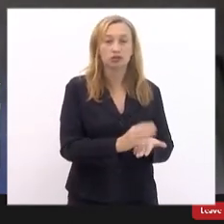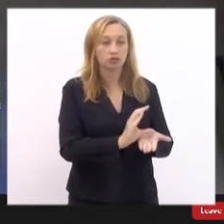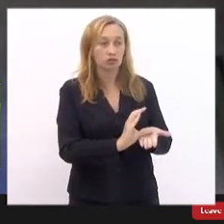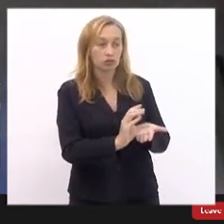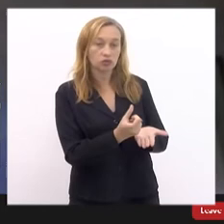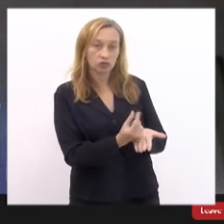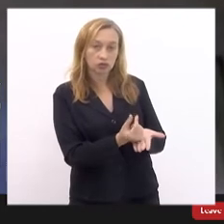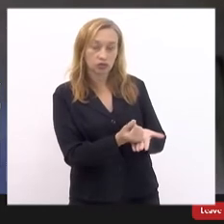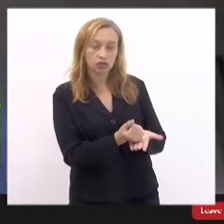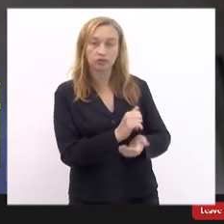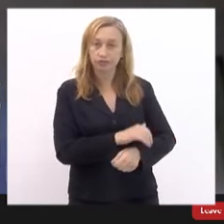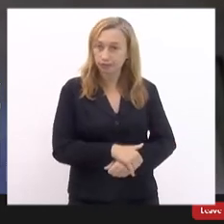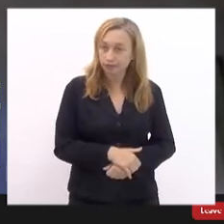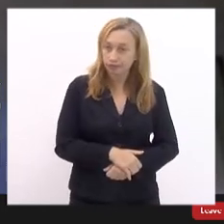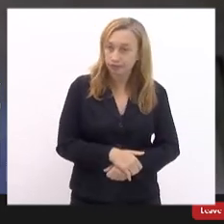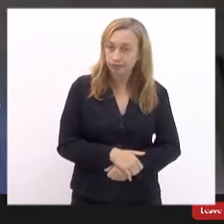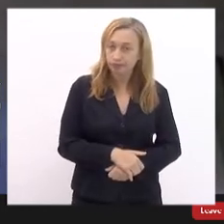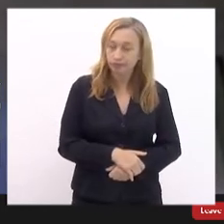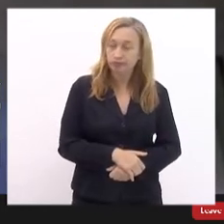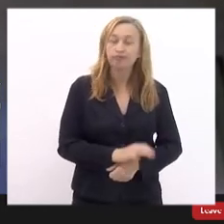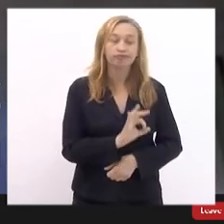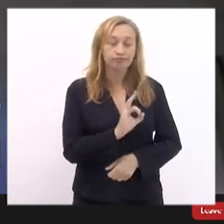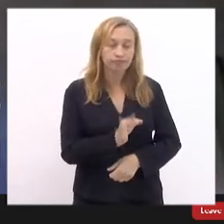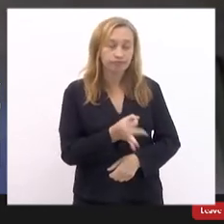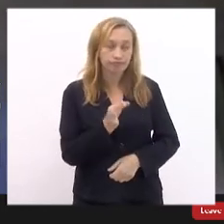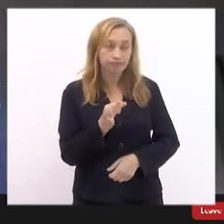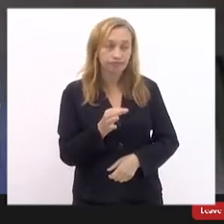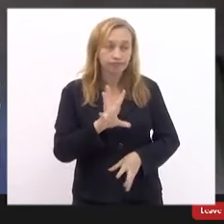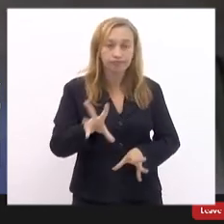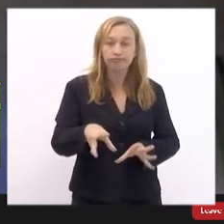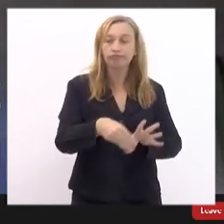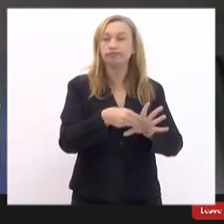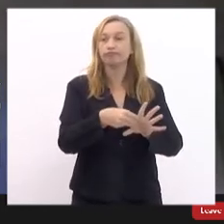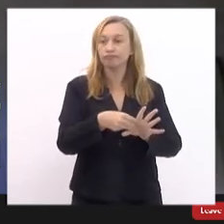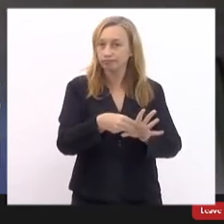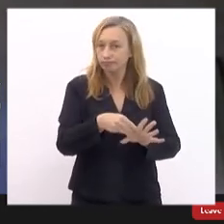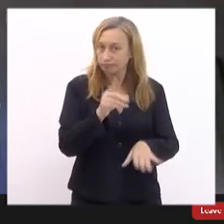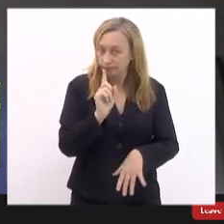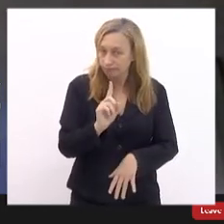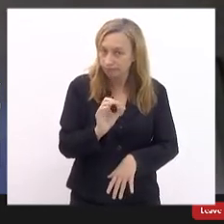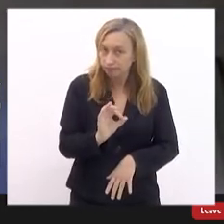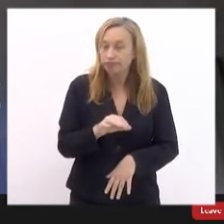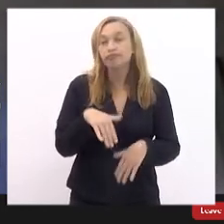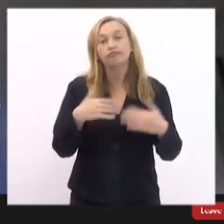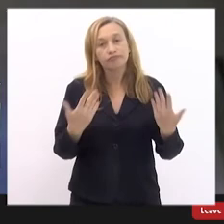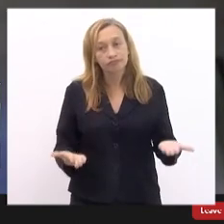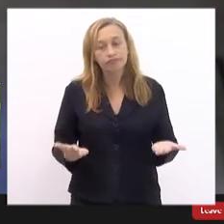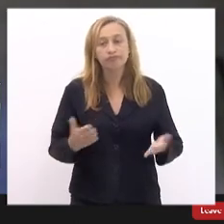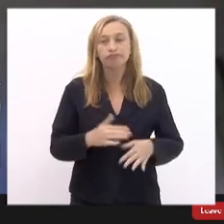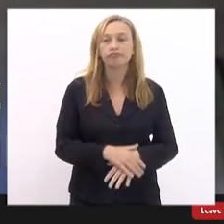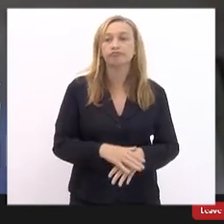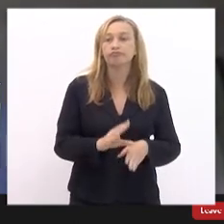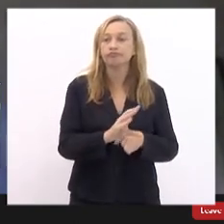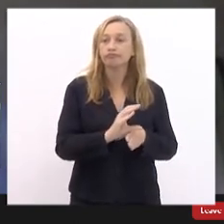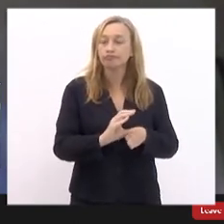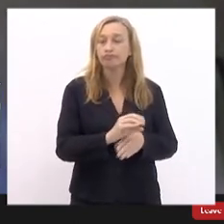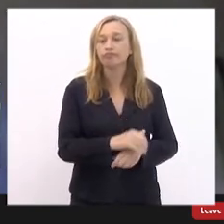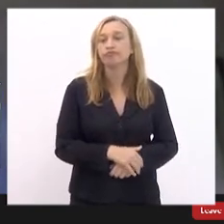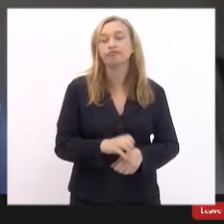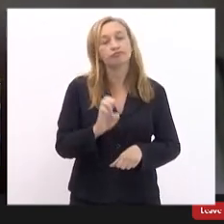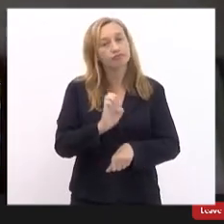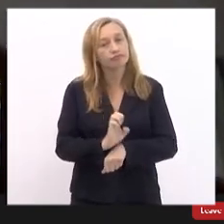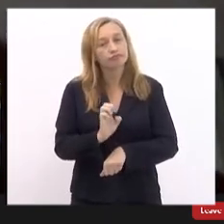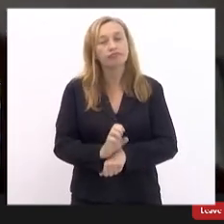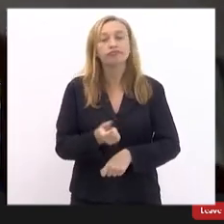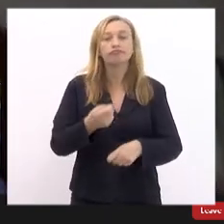estão previstas de serem de fato implementadas, né? Então, a partir do Conselho, né, Estadual